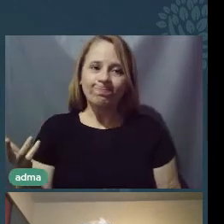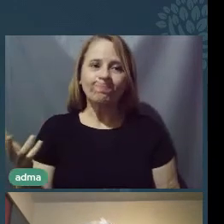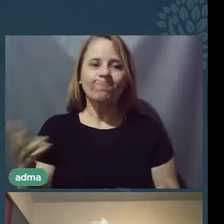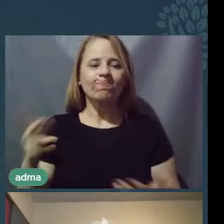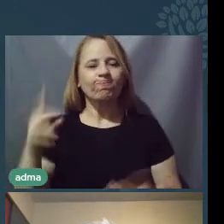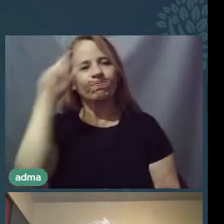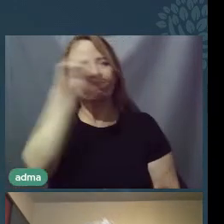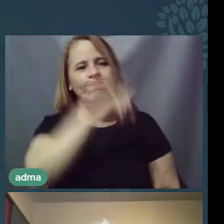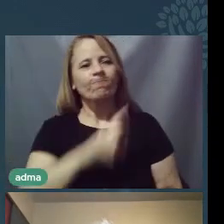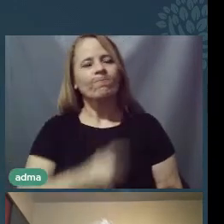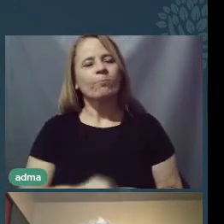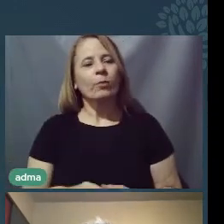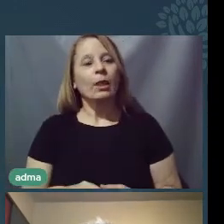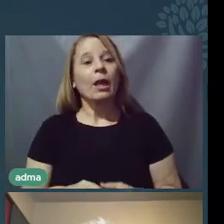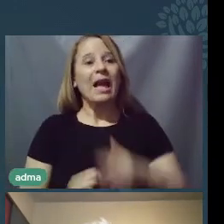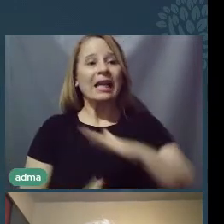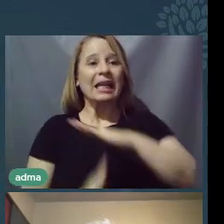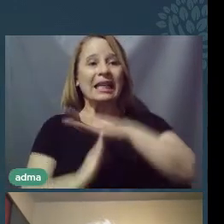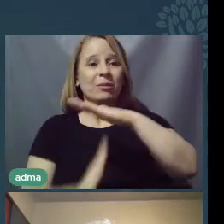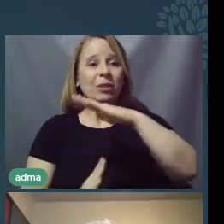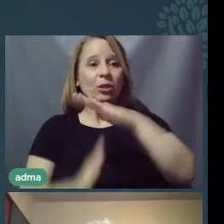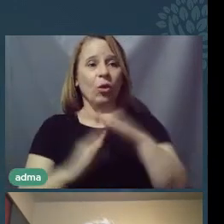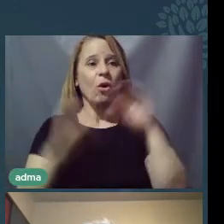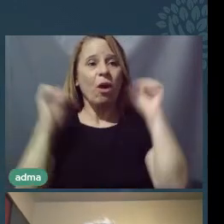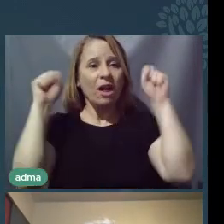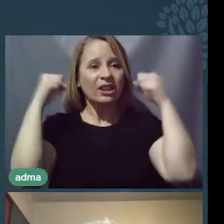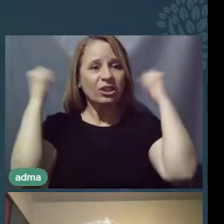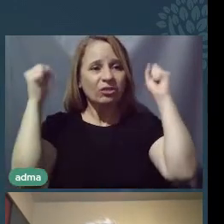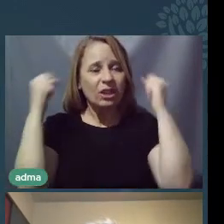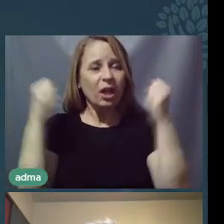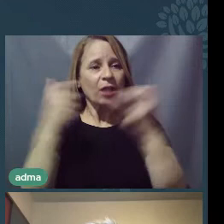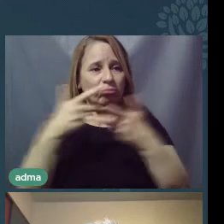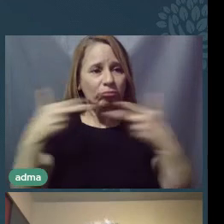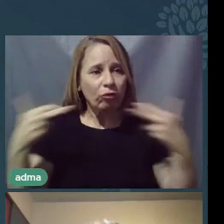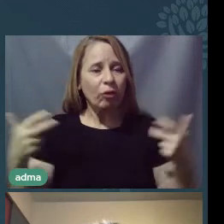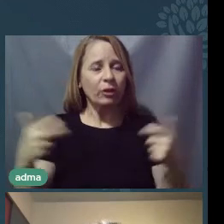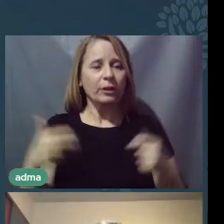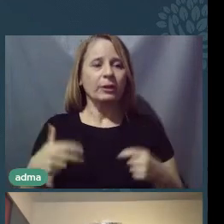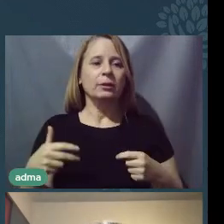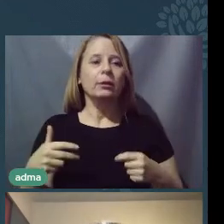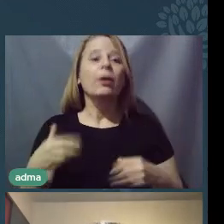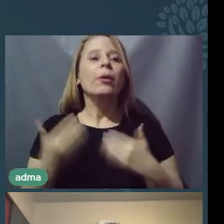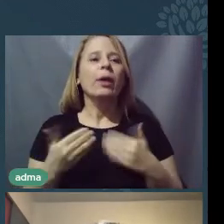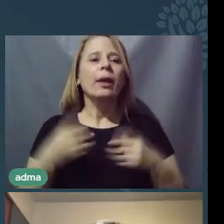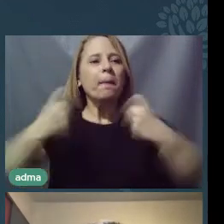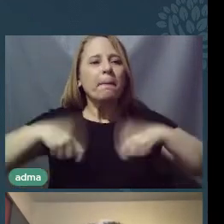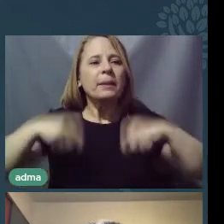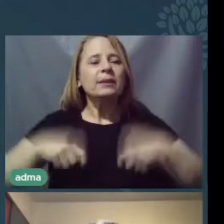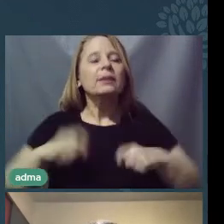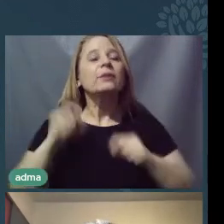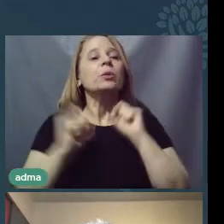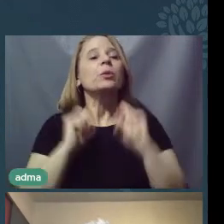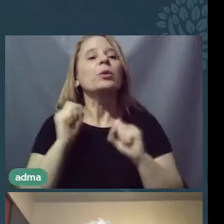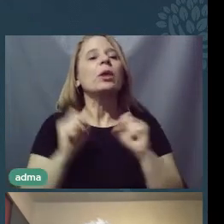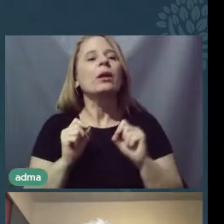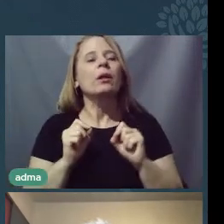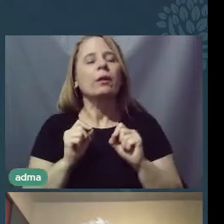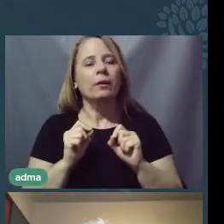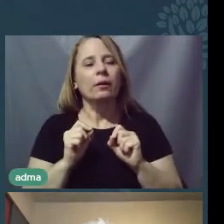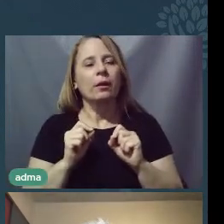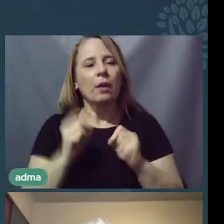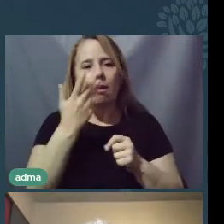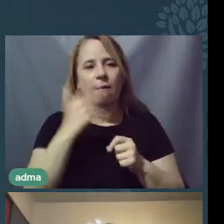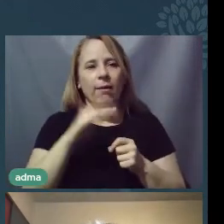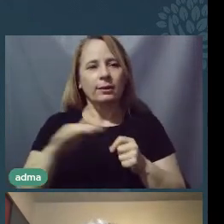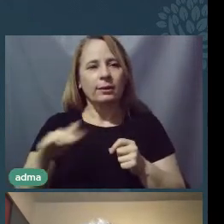das atividades físicas, vejam bem, nós precisamos de uma adesão um pouco maior, precisamos nessas nossas crianças